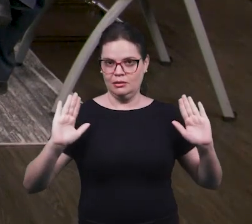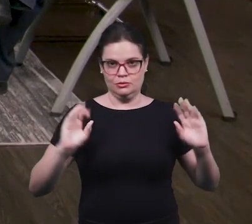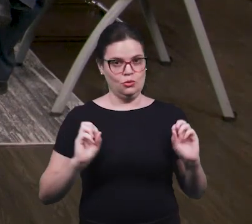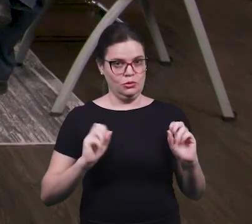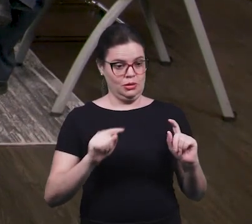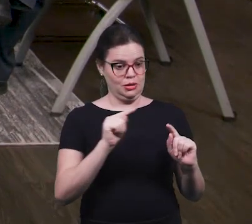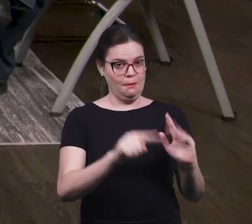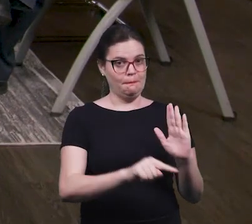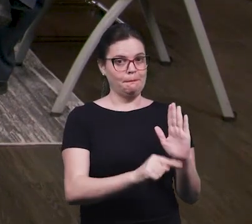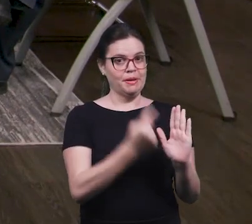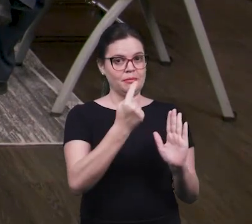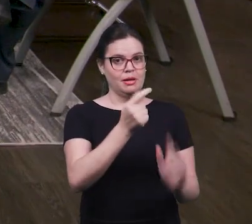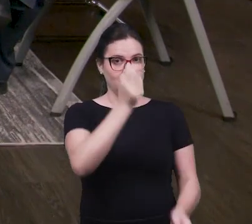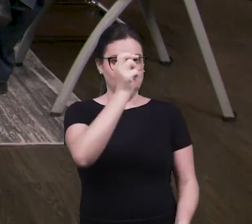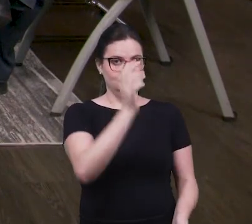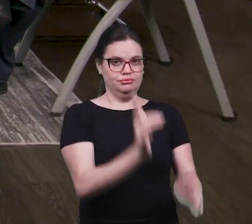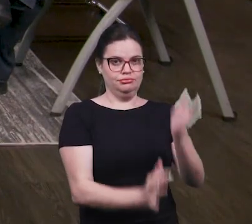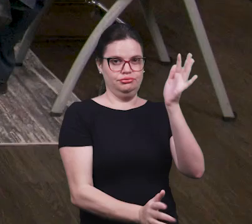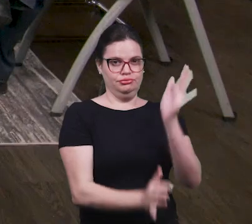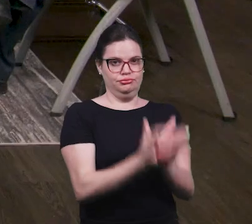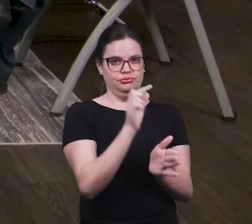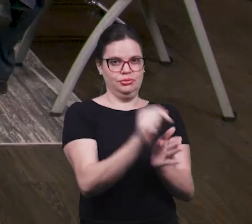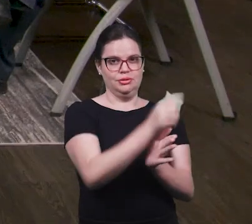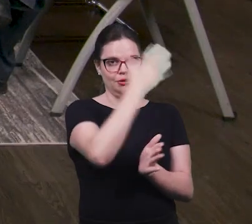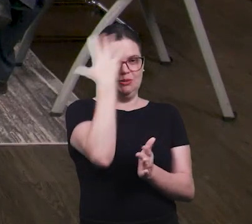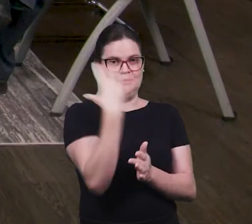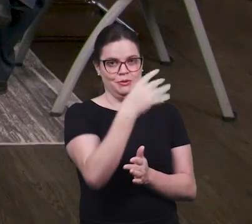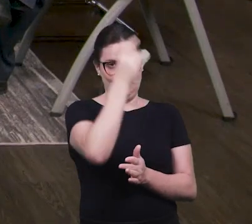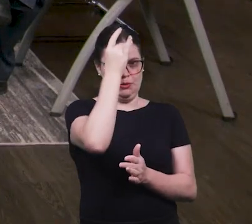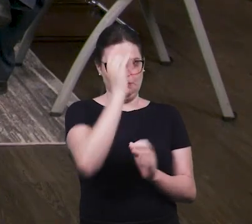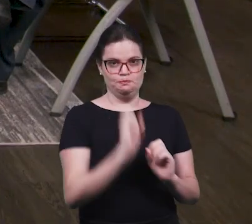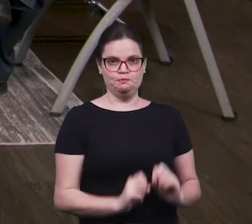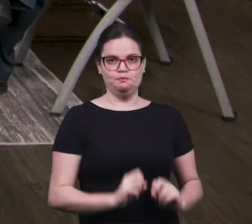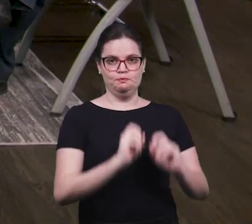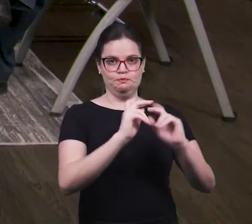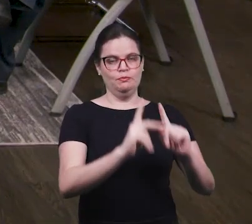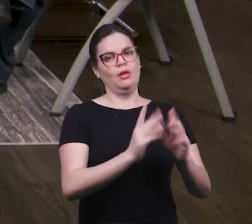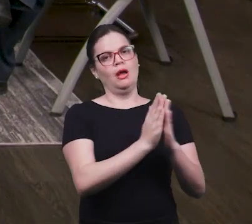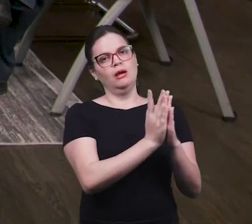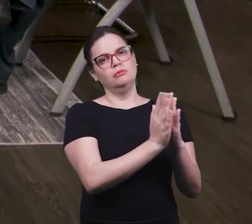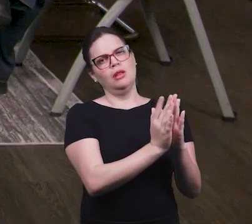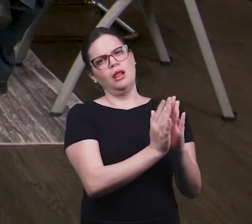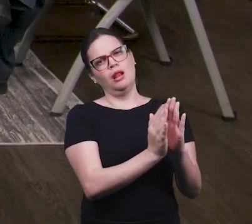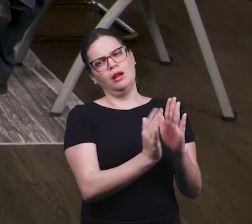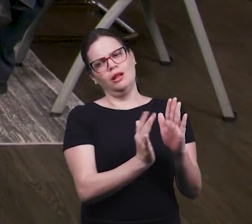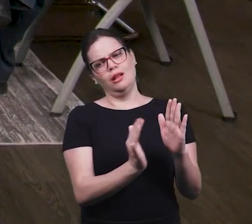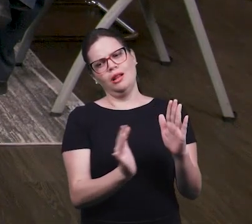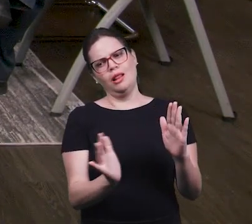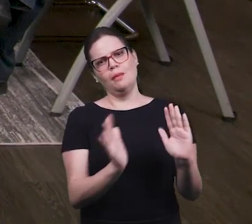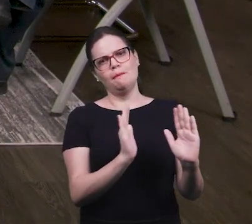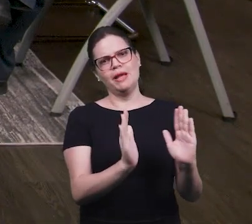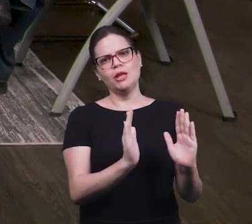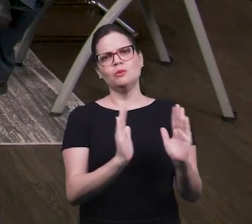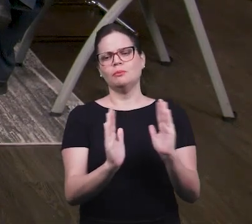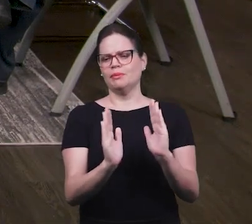todas as épocas, ela foi perseguida, porque era a prova da igreja.